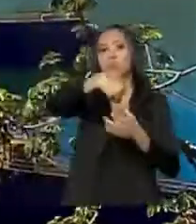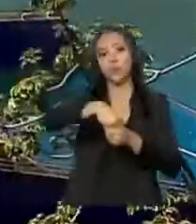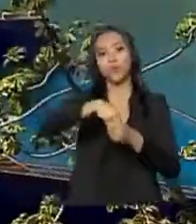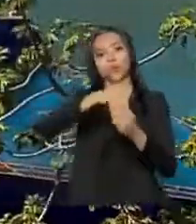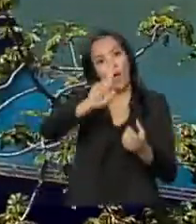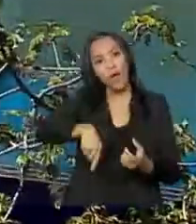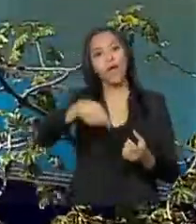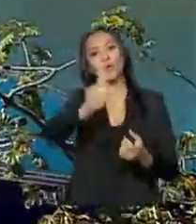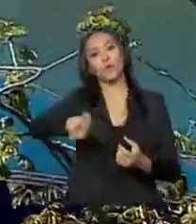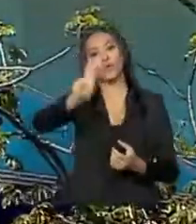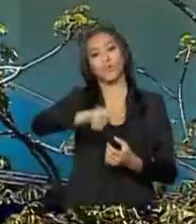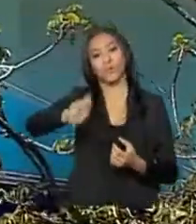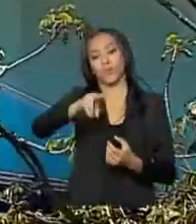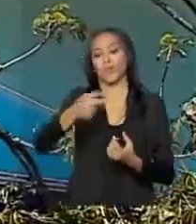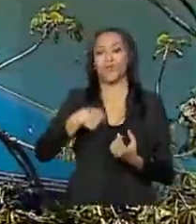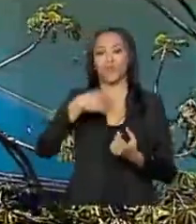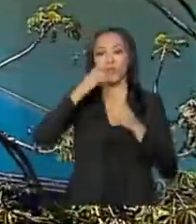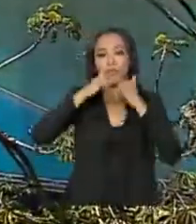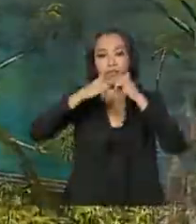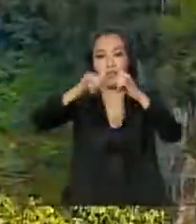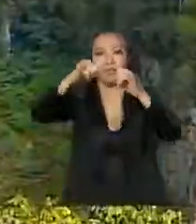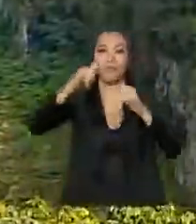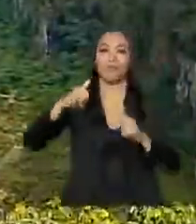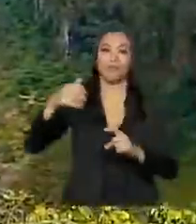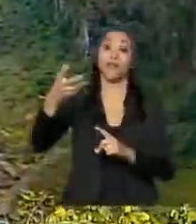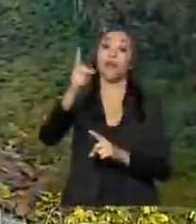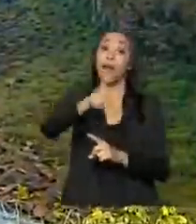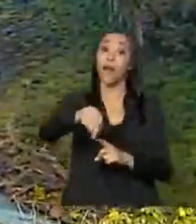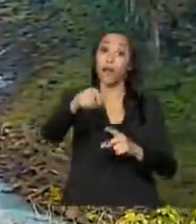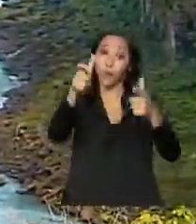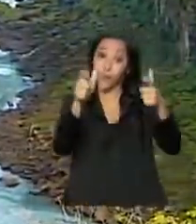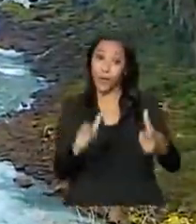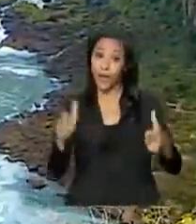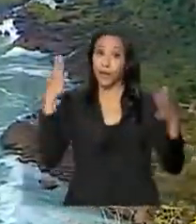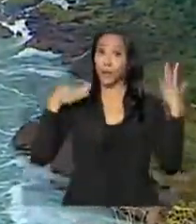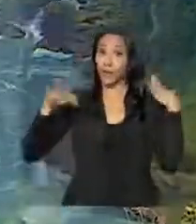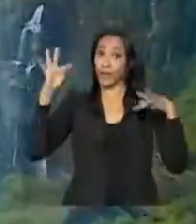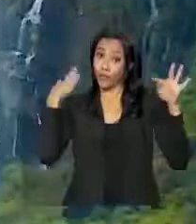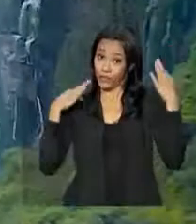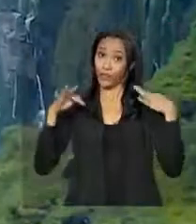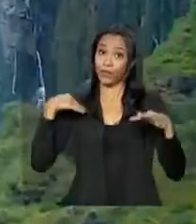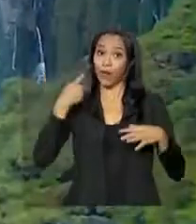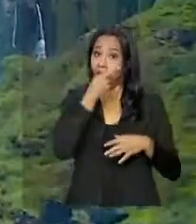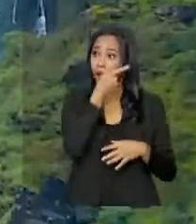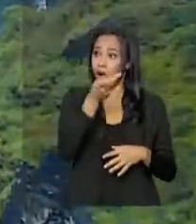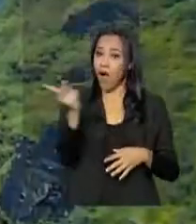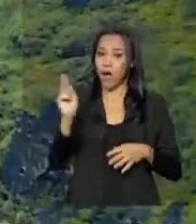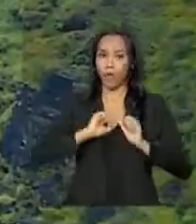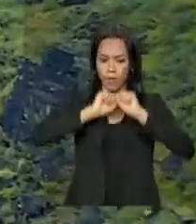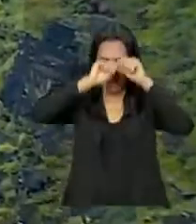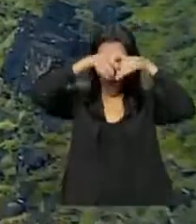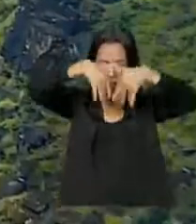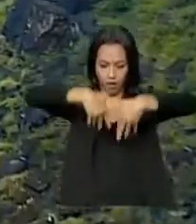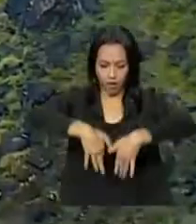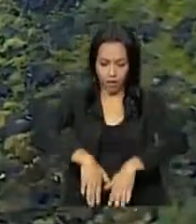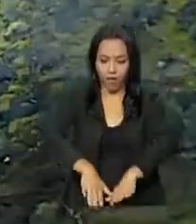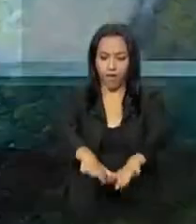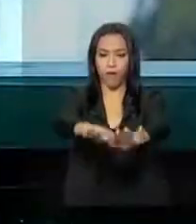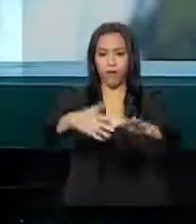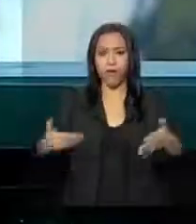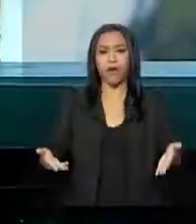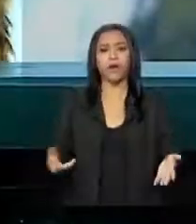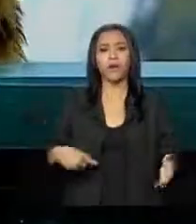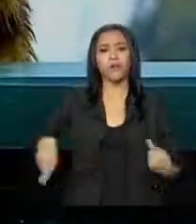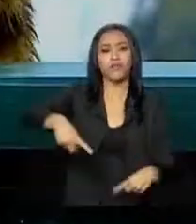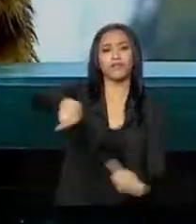energia limpa no Brasil. A usina é também um ponto turístico da região e, junto com as cataratas, movimenta a economia de